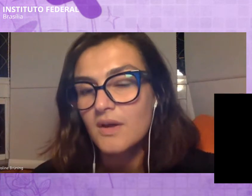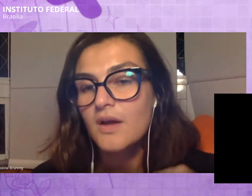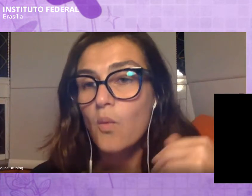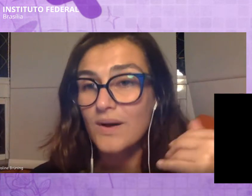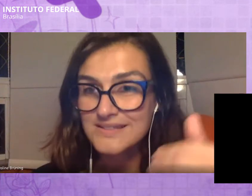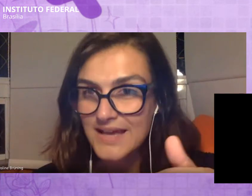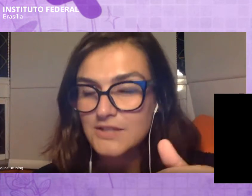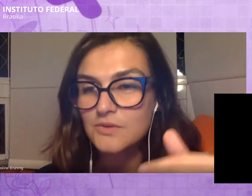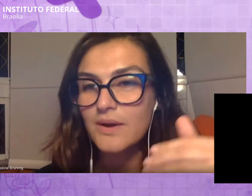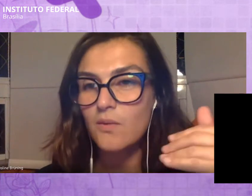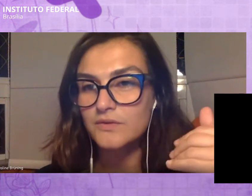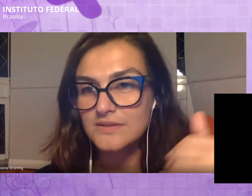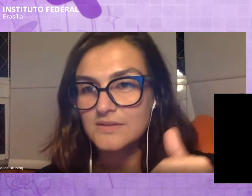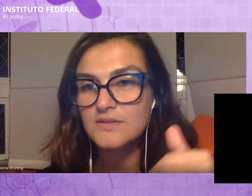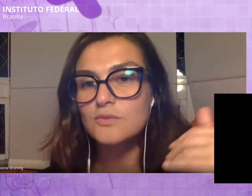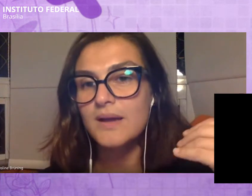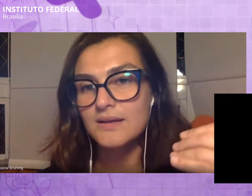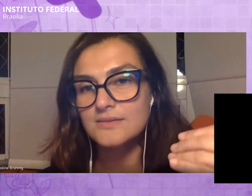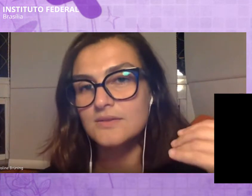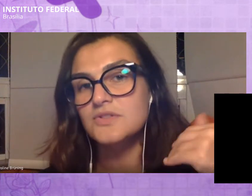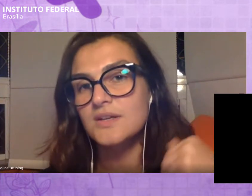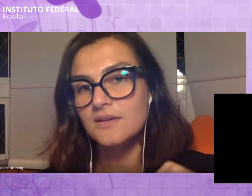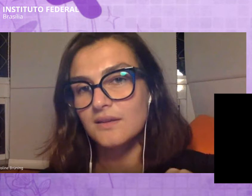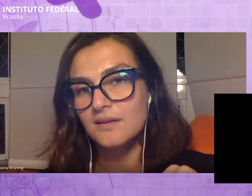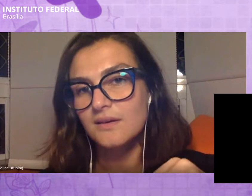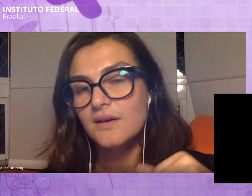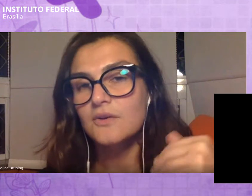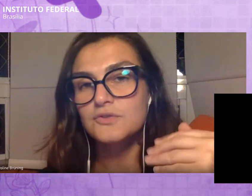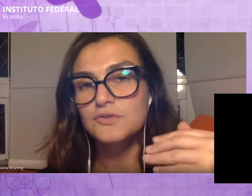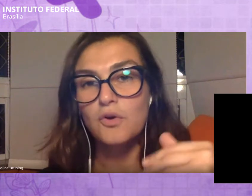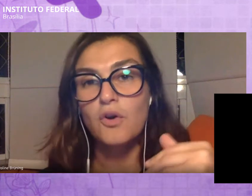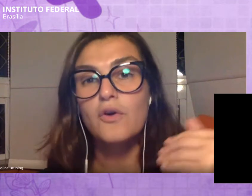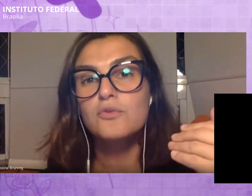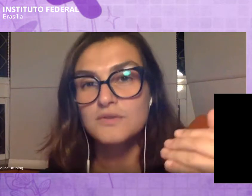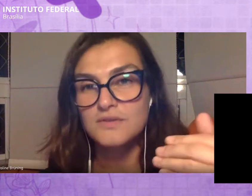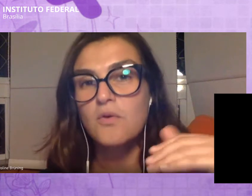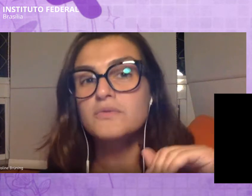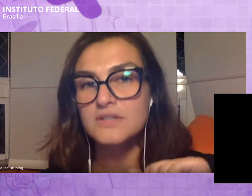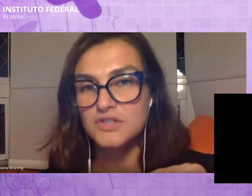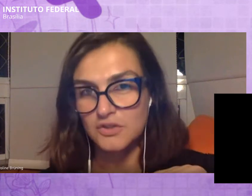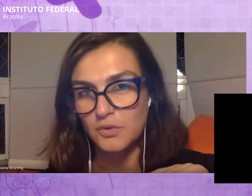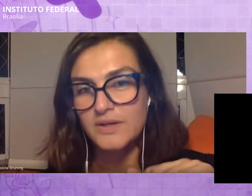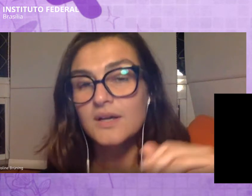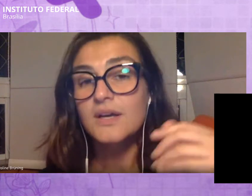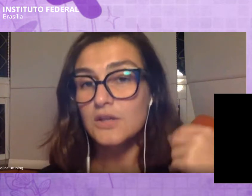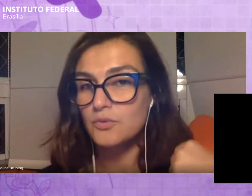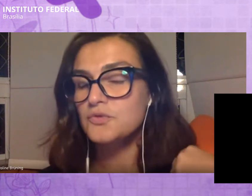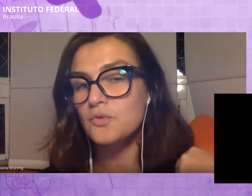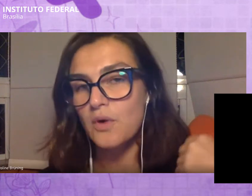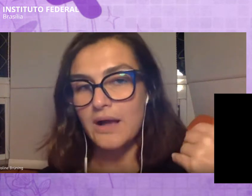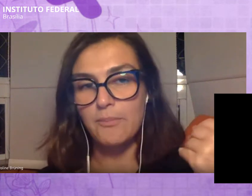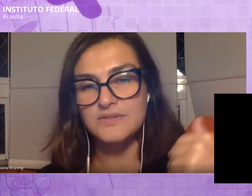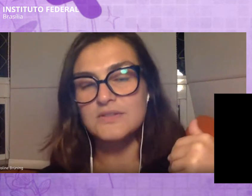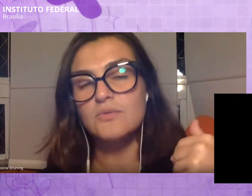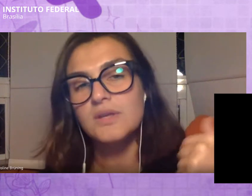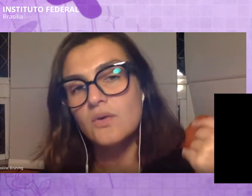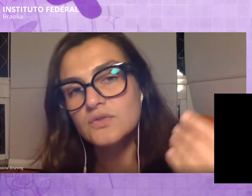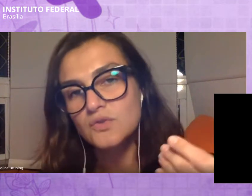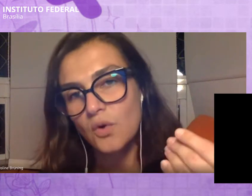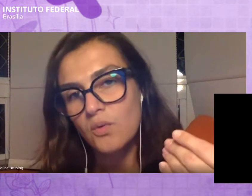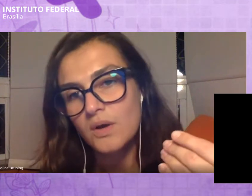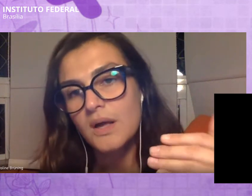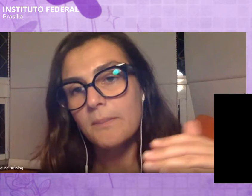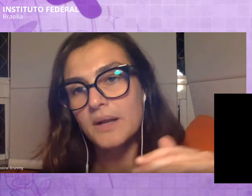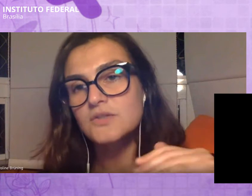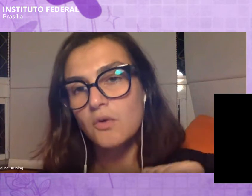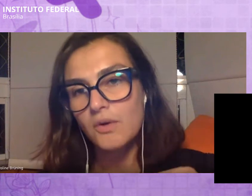importunação. O assédio é quando existe uma relação de hierarquia. Eu te coloco numa situação constrangedora e uso a posição que eu